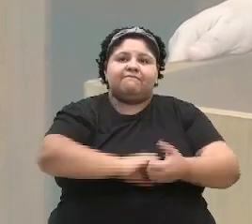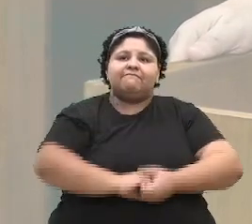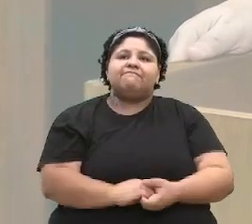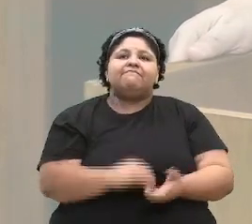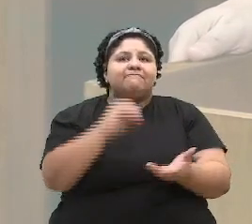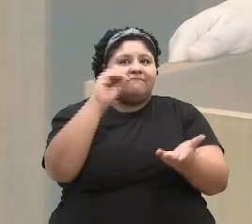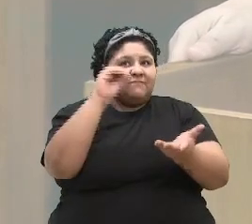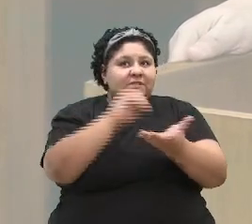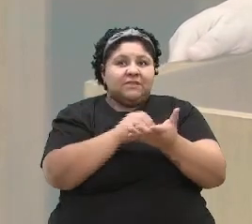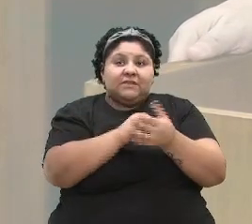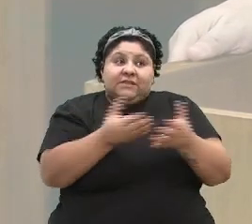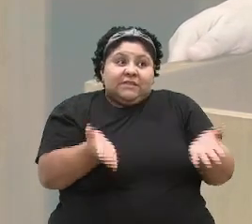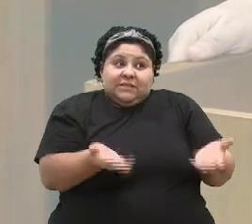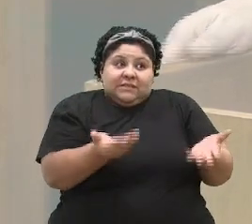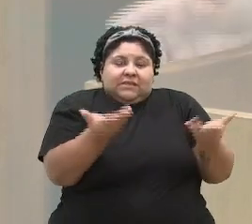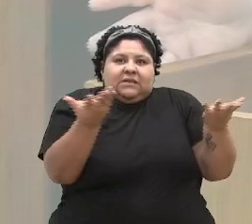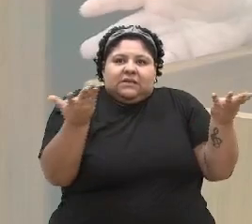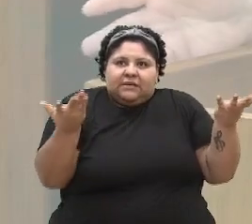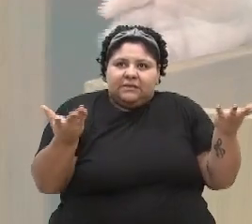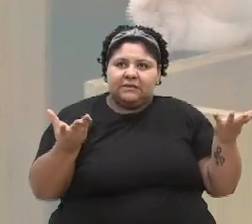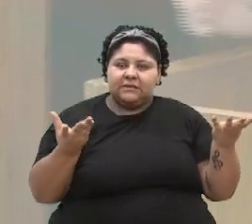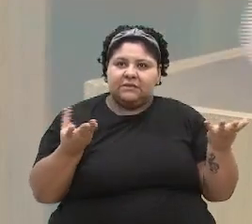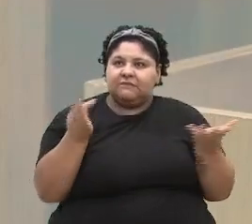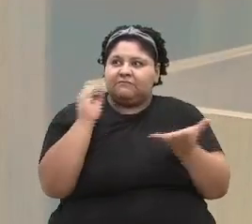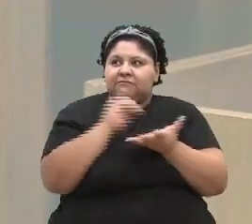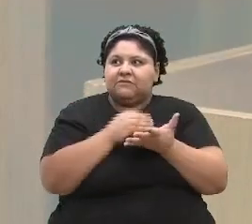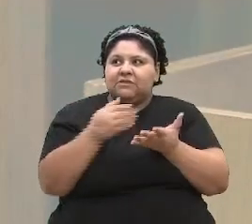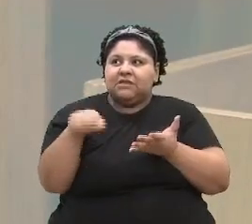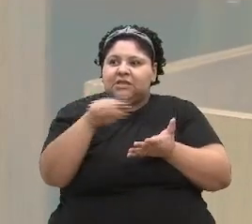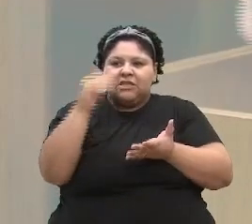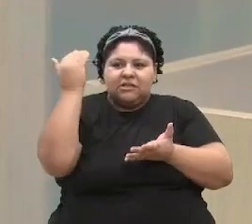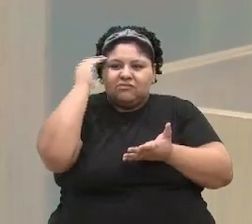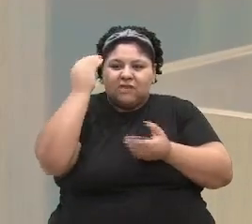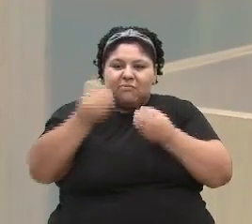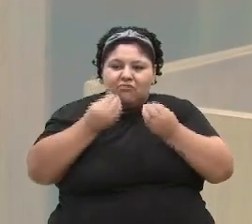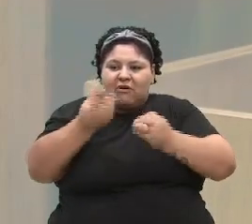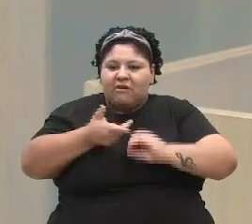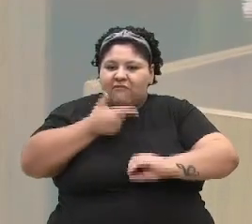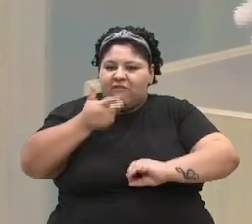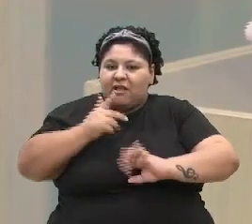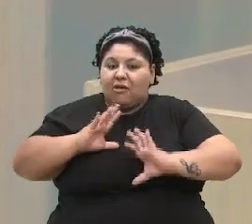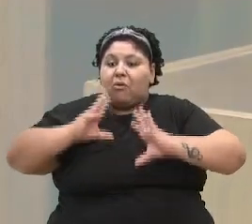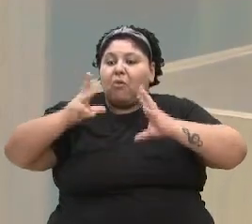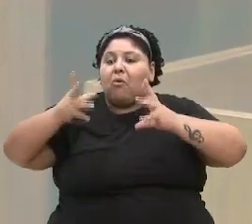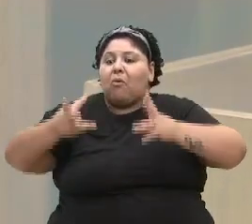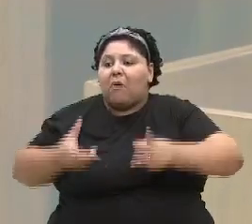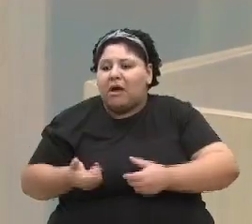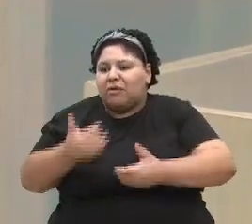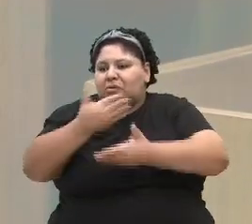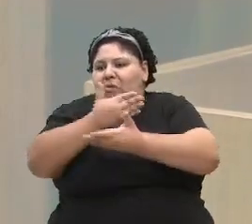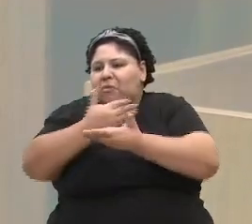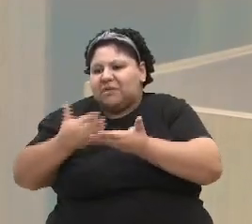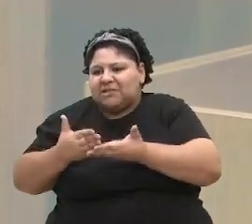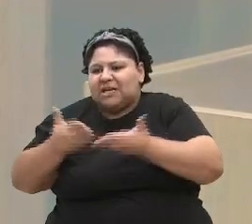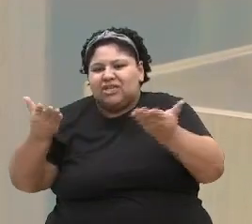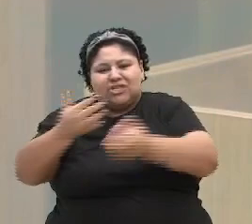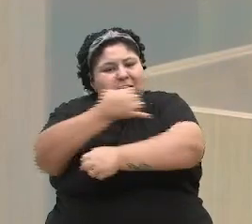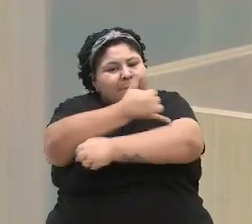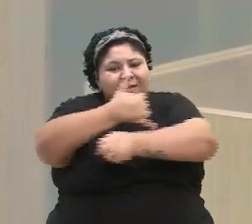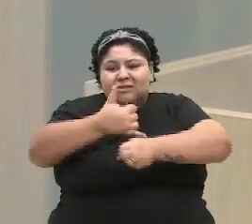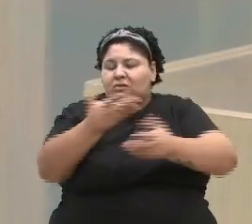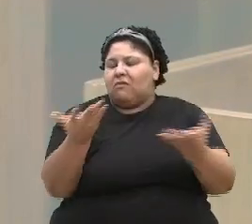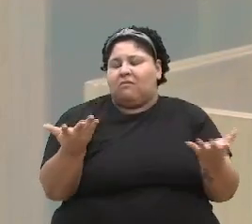falta de entusiasmo, falta de... A gente não sabe nem o que falar, quando é que vai sair, acho que isso já passou do